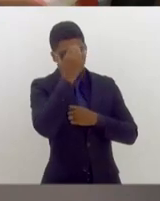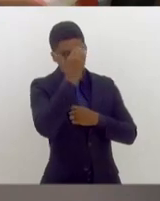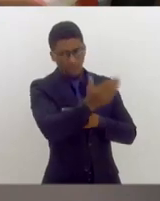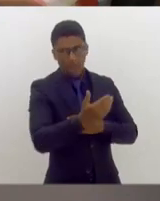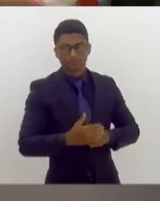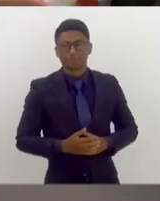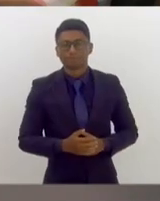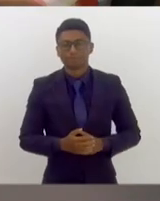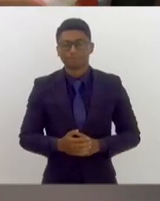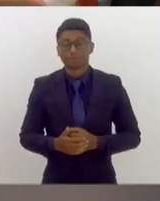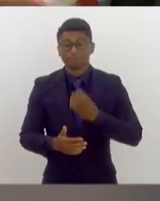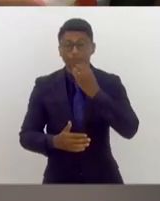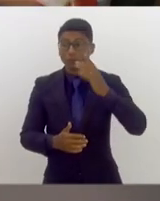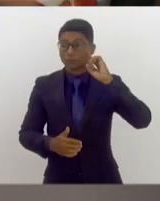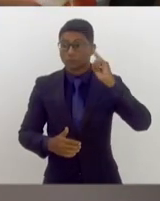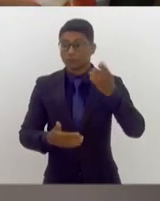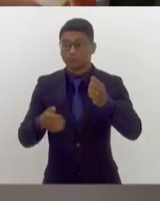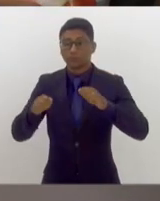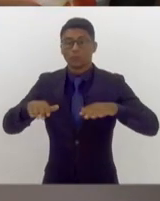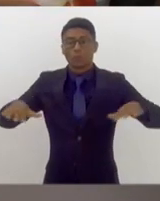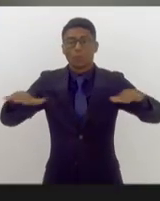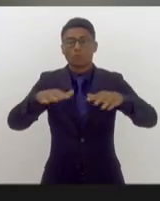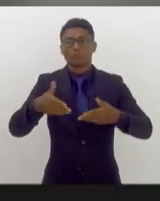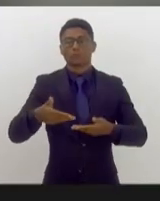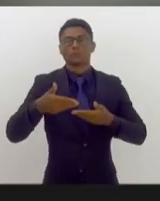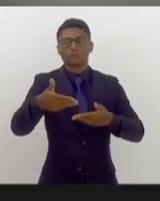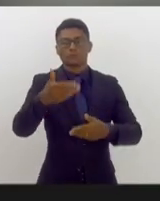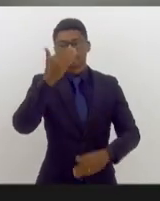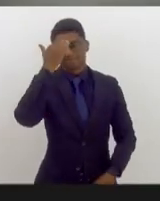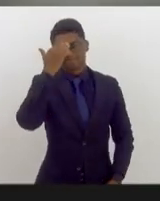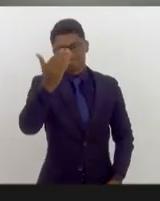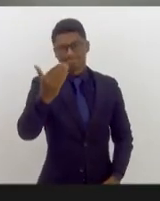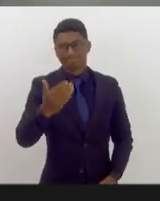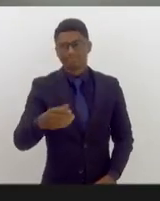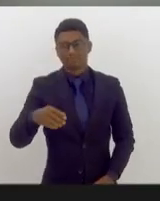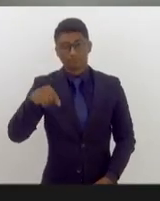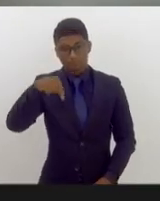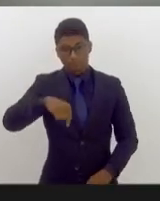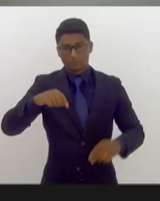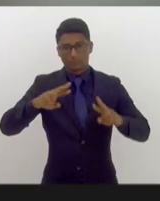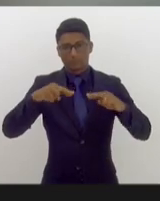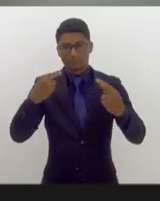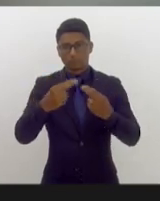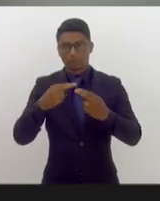Bem, bom dia a todos e todas. Eu agradeço o convite para participar dessa audiência pública.